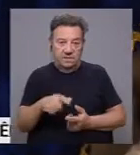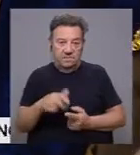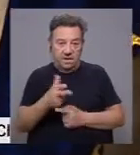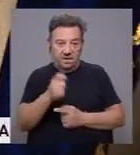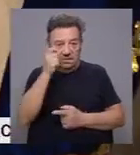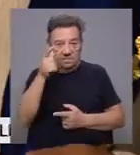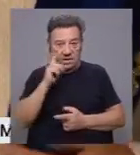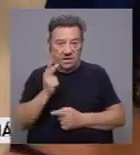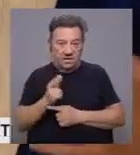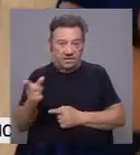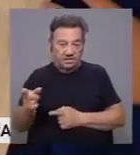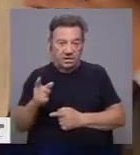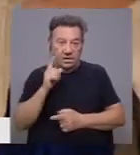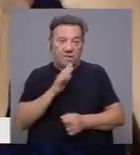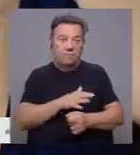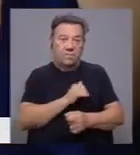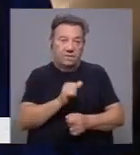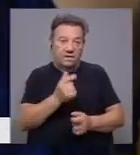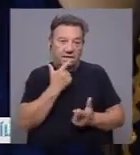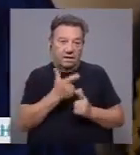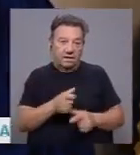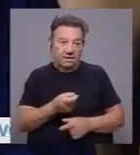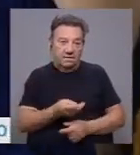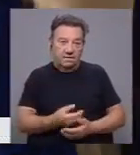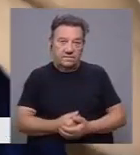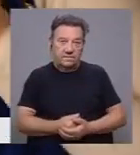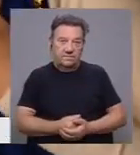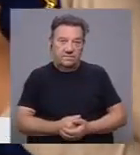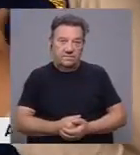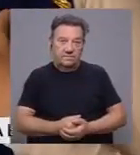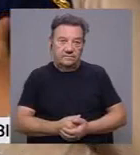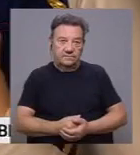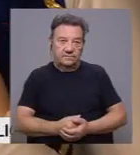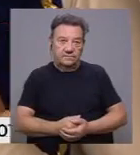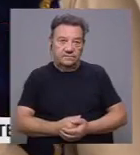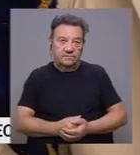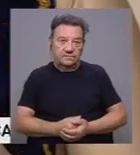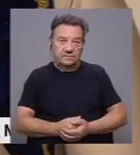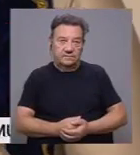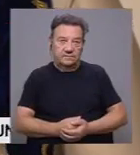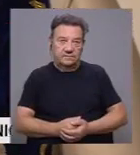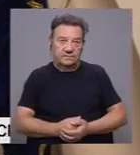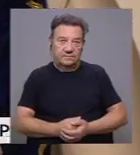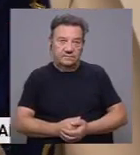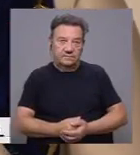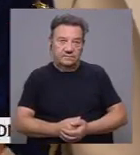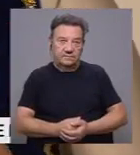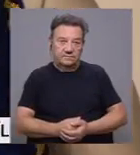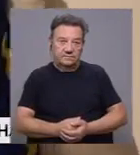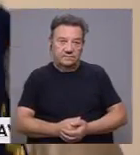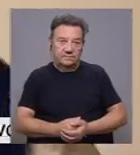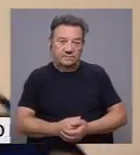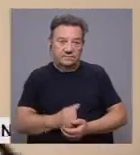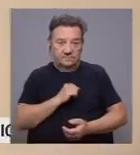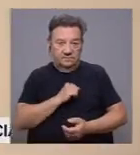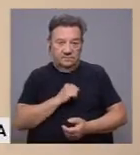homenageia a artista poetisa das letras. Não, filha! Aquilo é apenas um tronco à deriva. Para